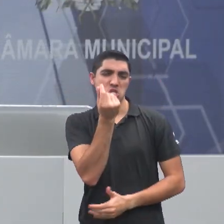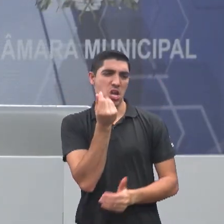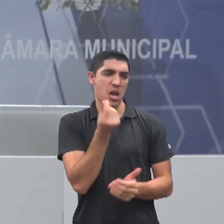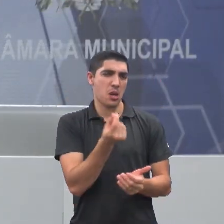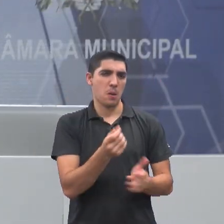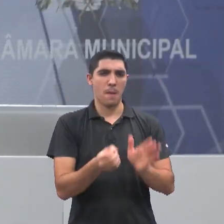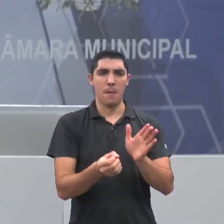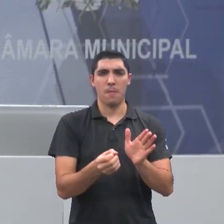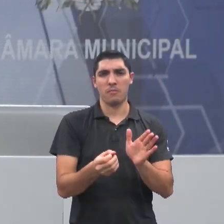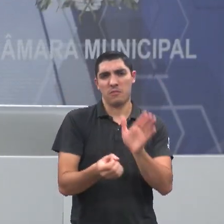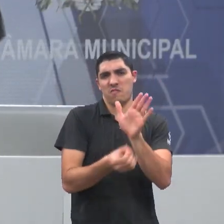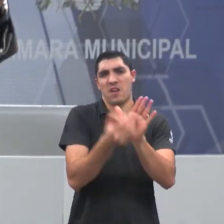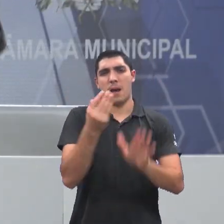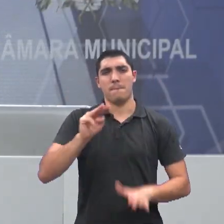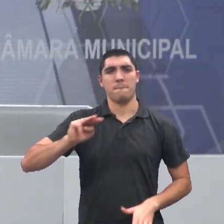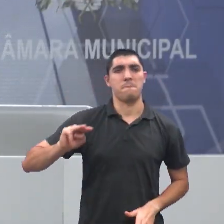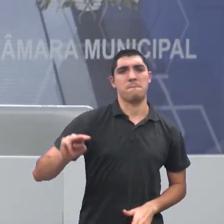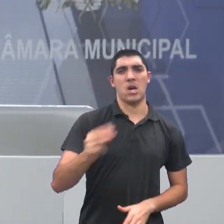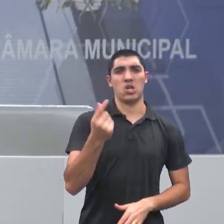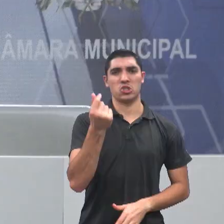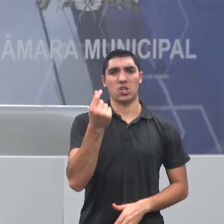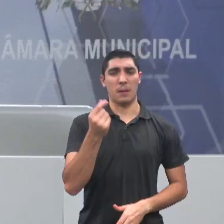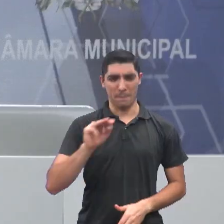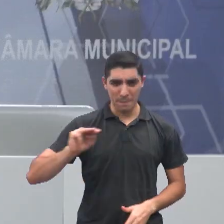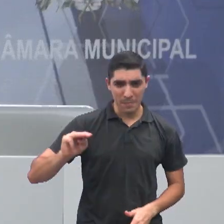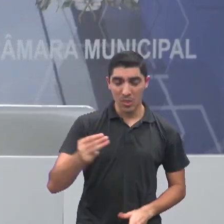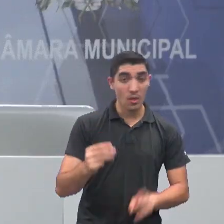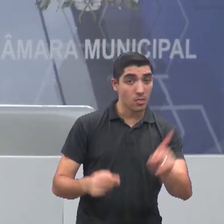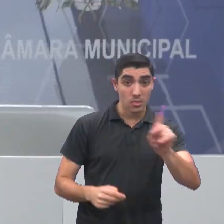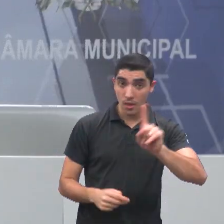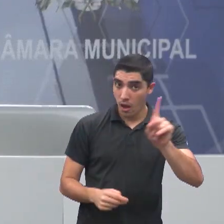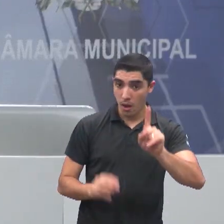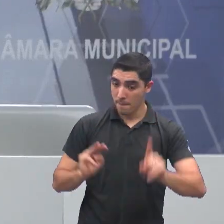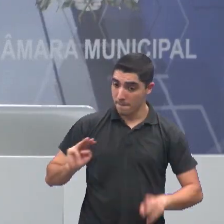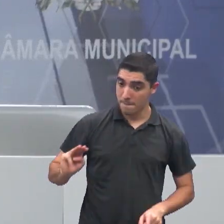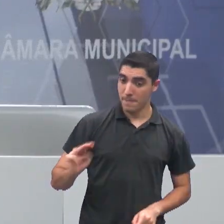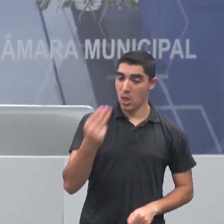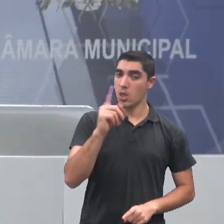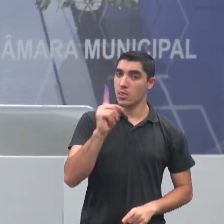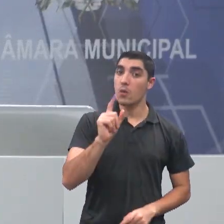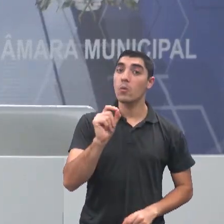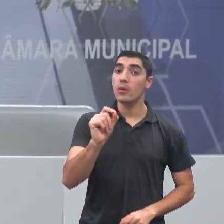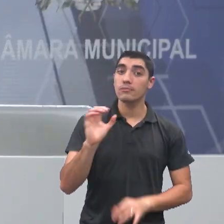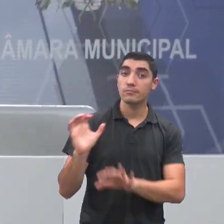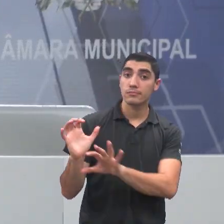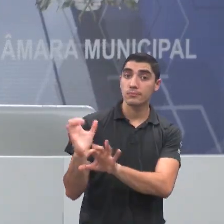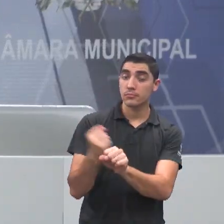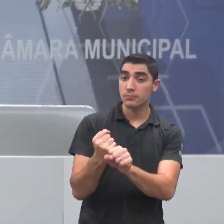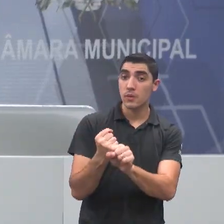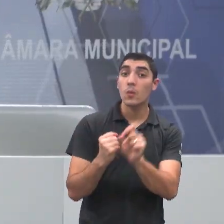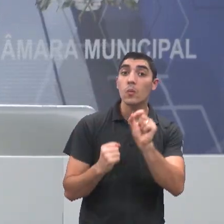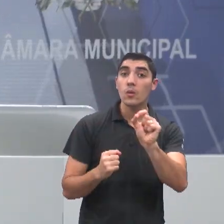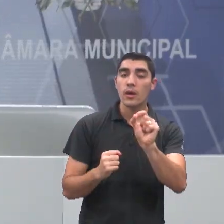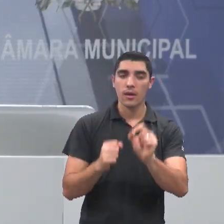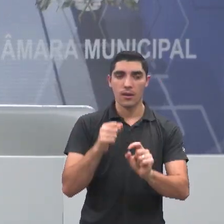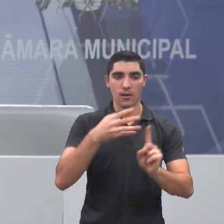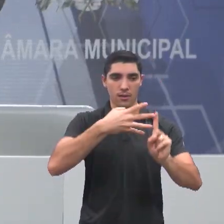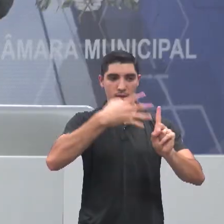LGBTQ. Não foram milhões. Eu me lembro até agora da linha que estava lá o valor. Que estava como LGBTQ,